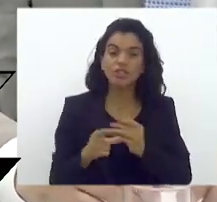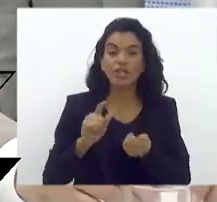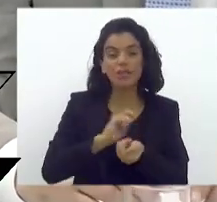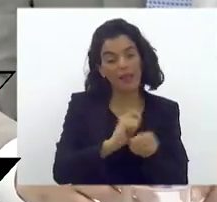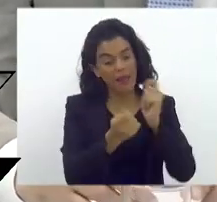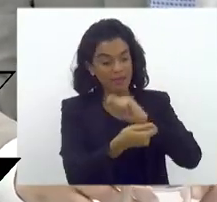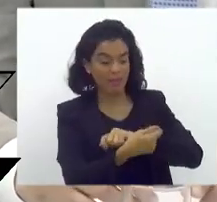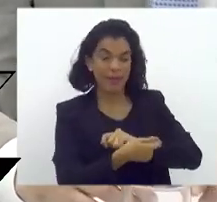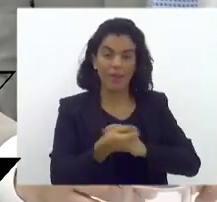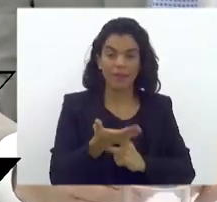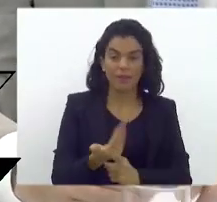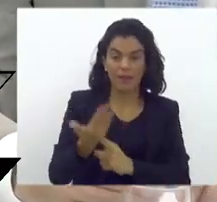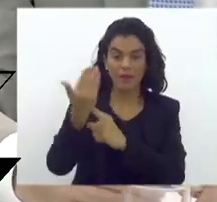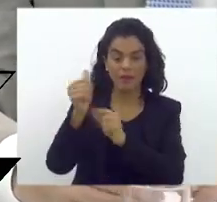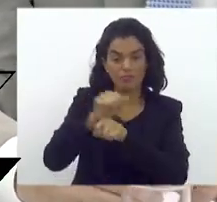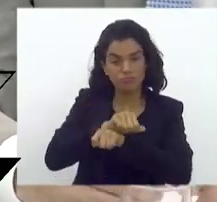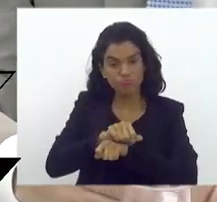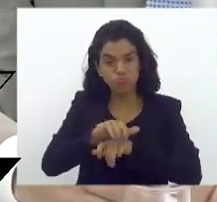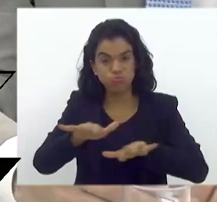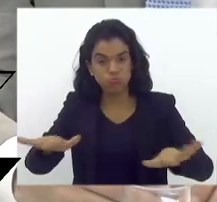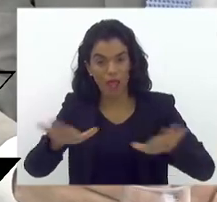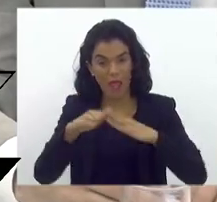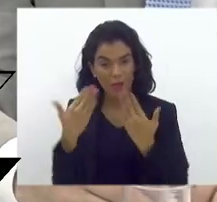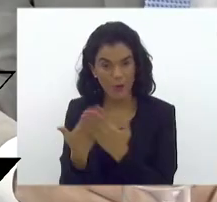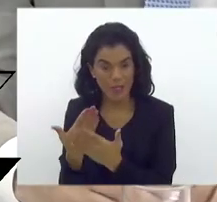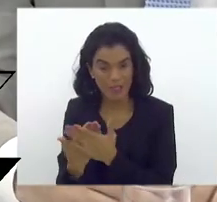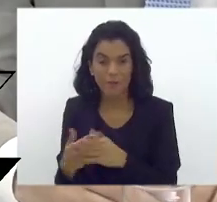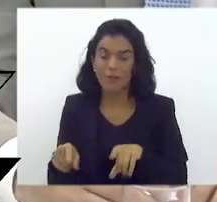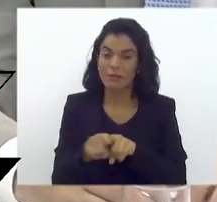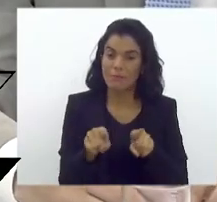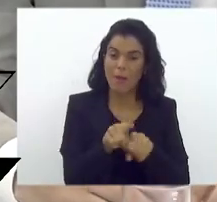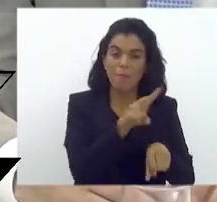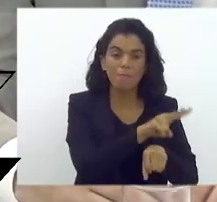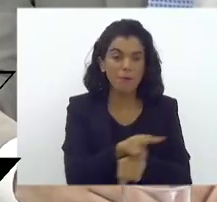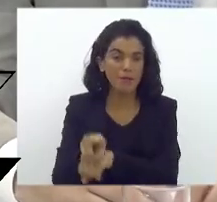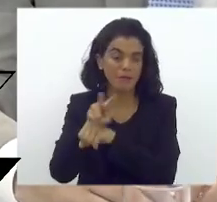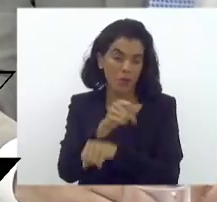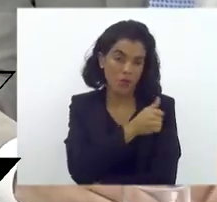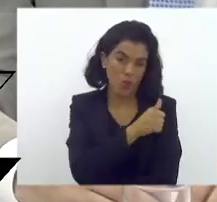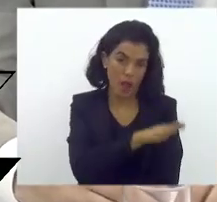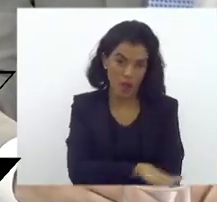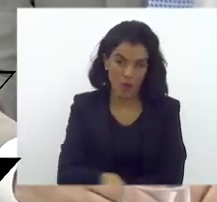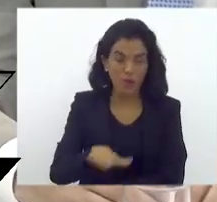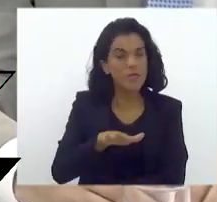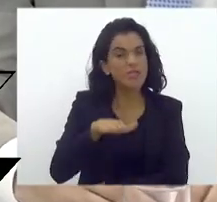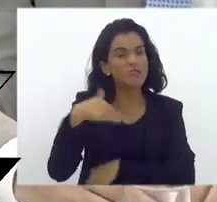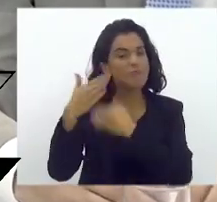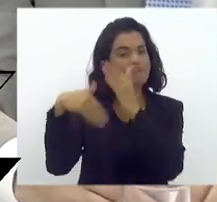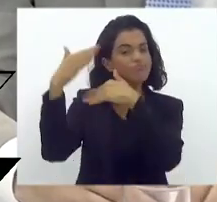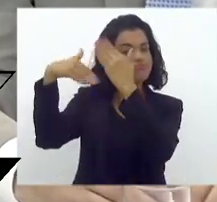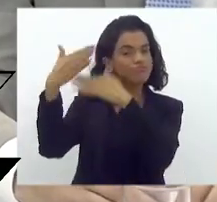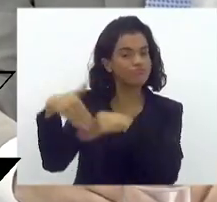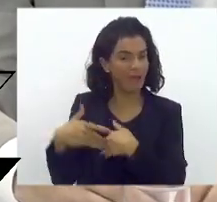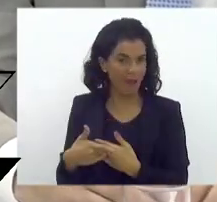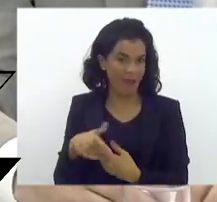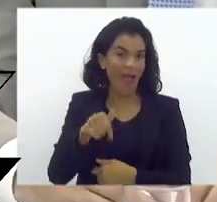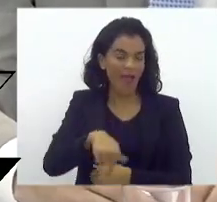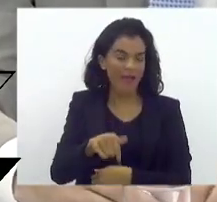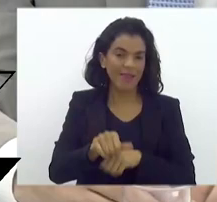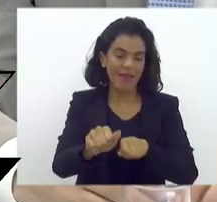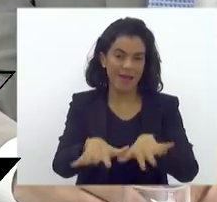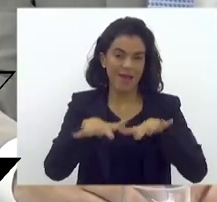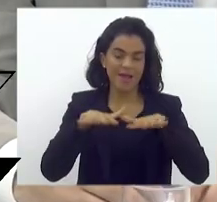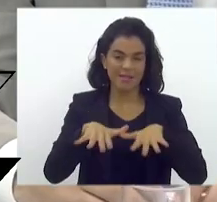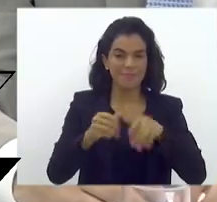só para disseminar a educação em si, mas para a proteção dos nossos alunos. Isso é a modernidade que essa casa legislativa tem que tomar uma